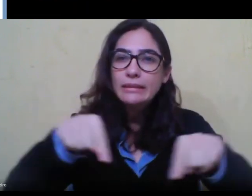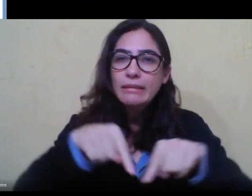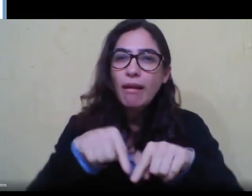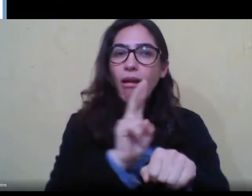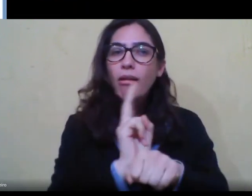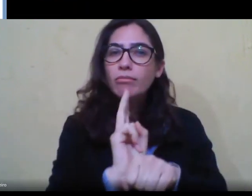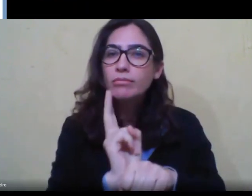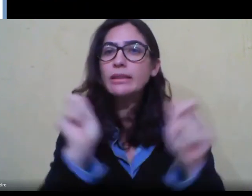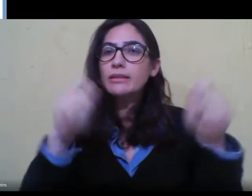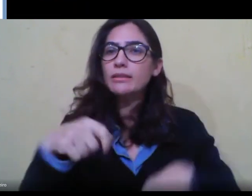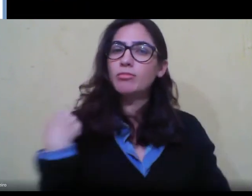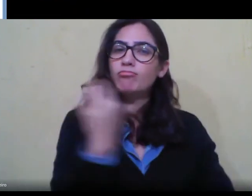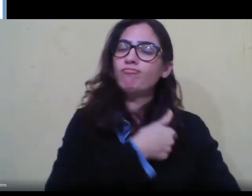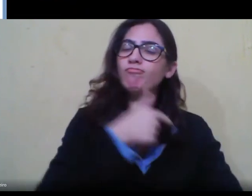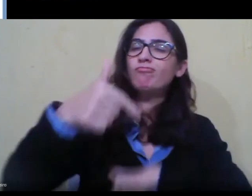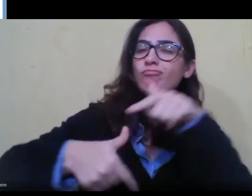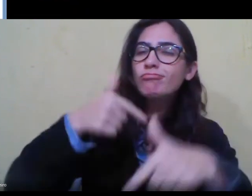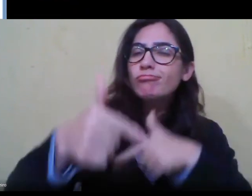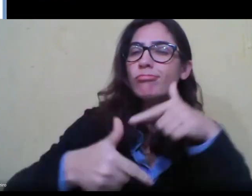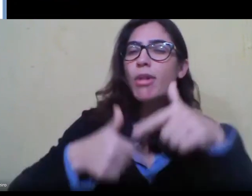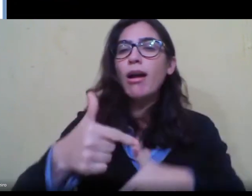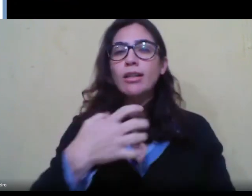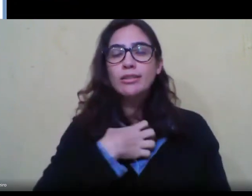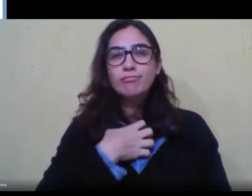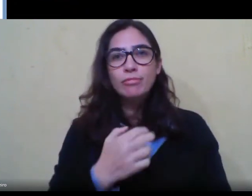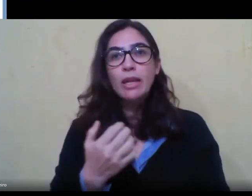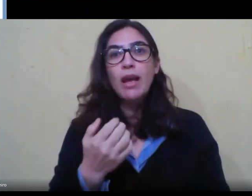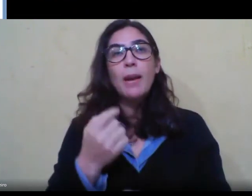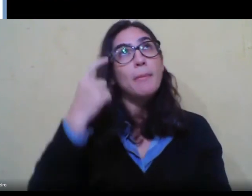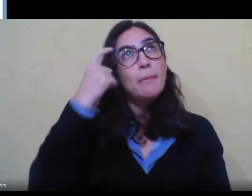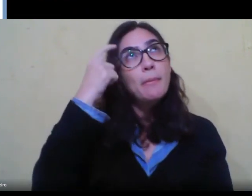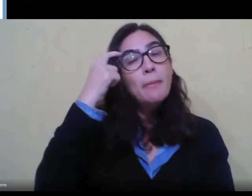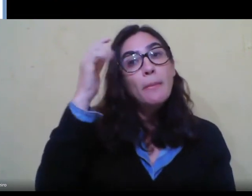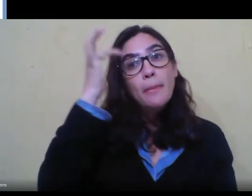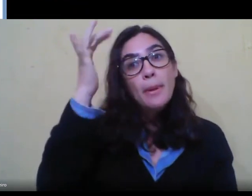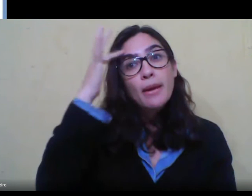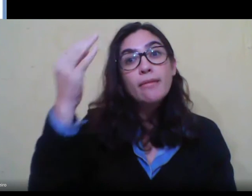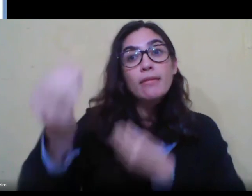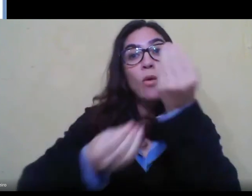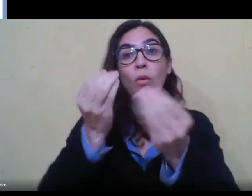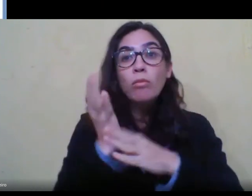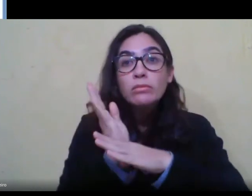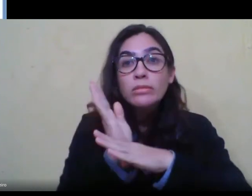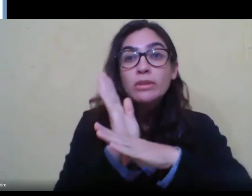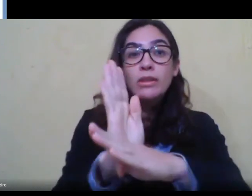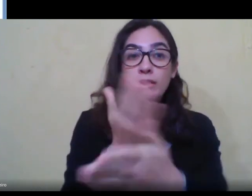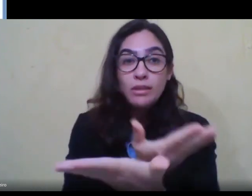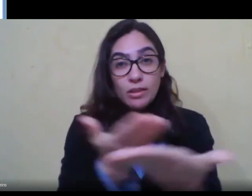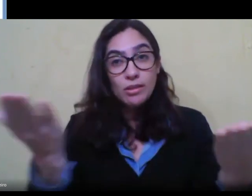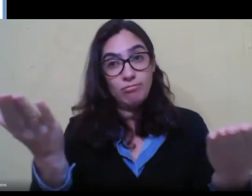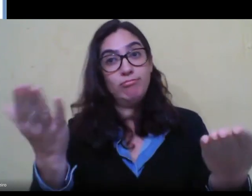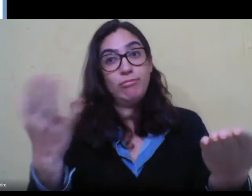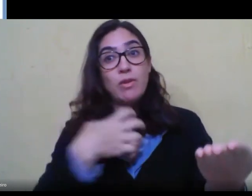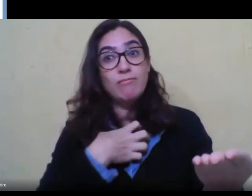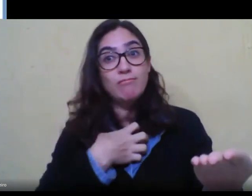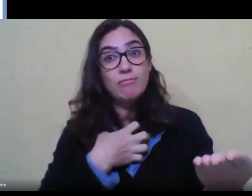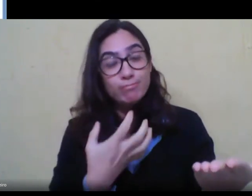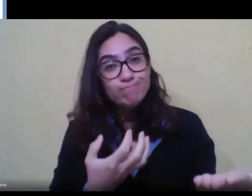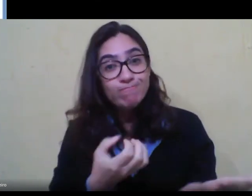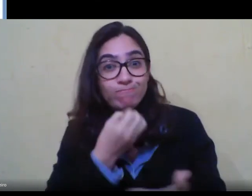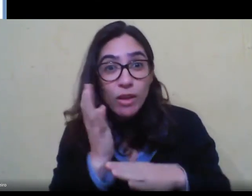assessorá-los da melhor forma possível, tá bom? Então, não deixe de entrar lá na sala, de conhecer os materiais.